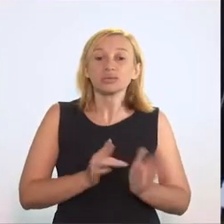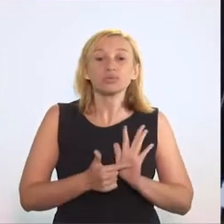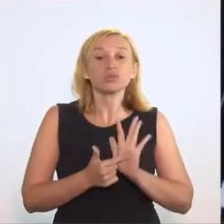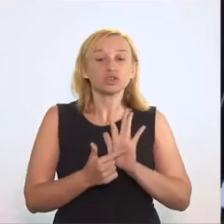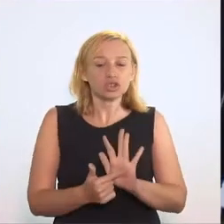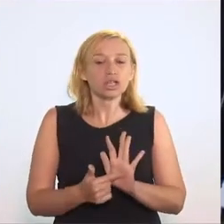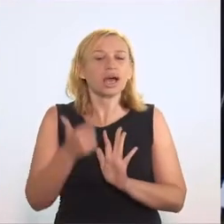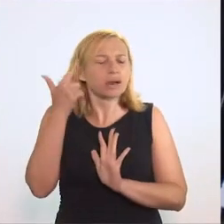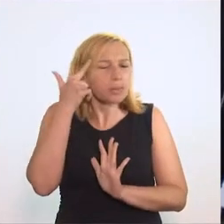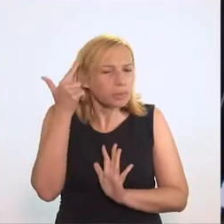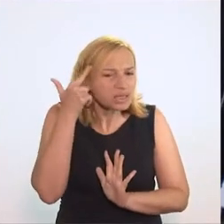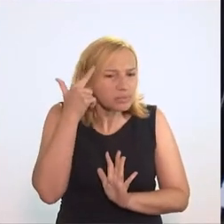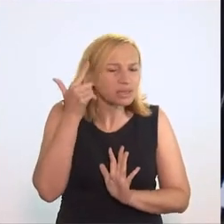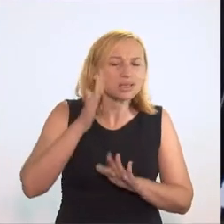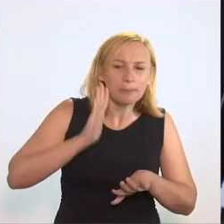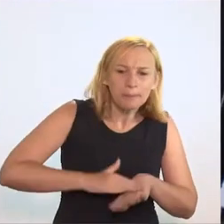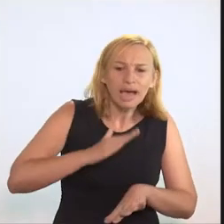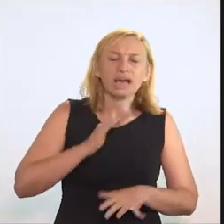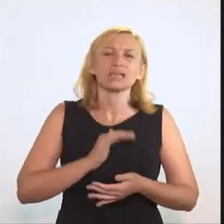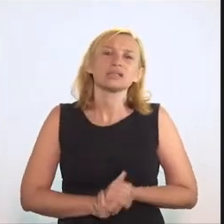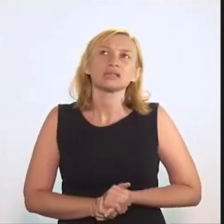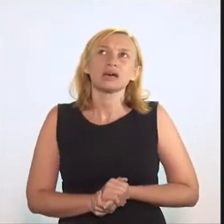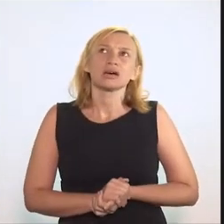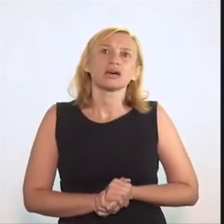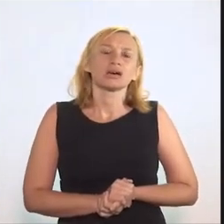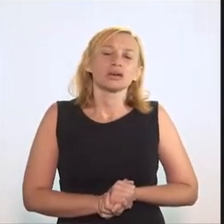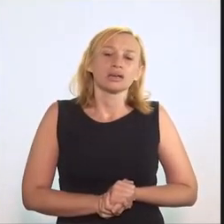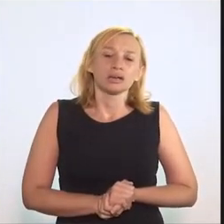ter indivíduos que pensem mais